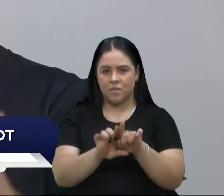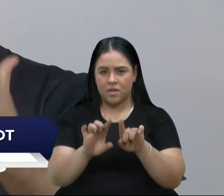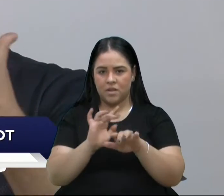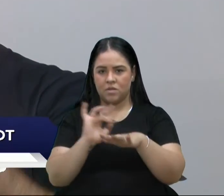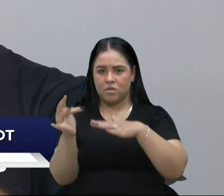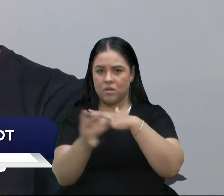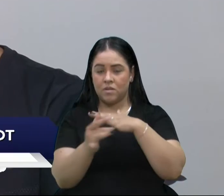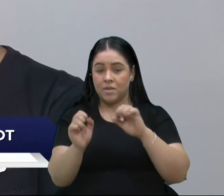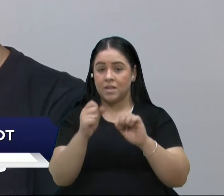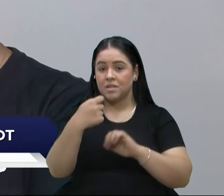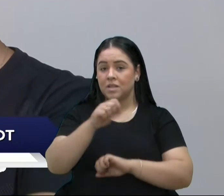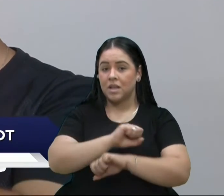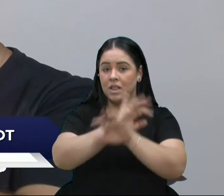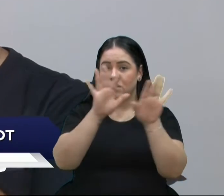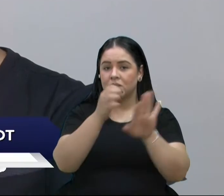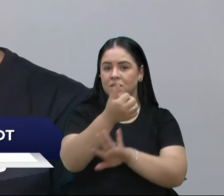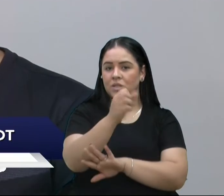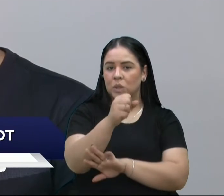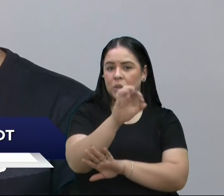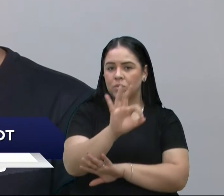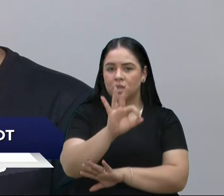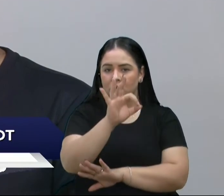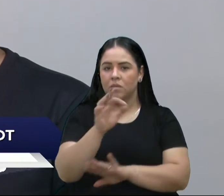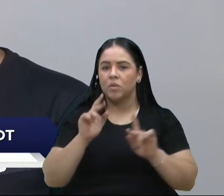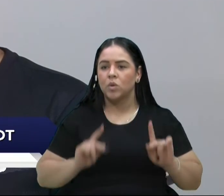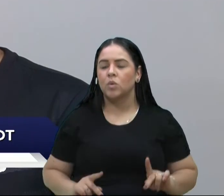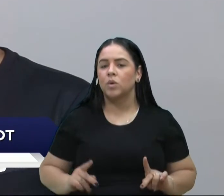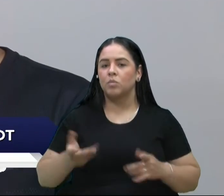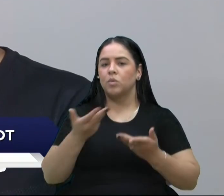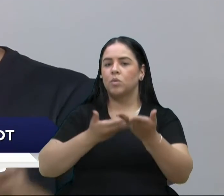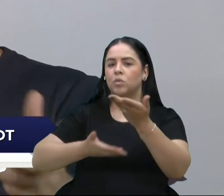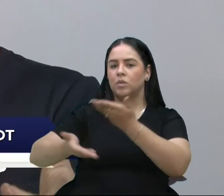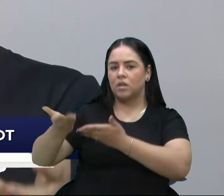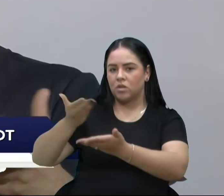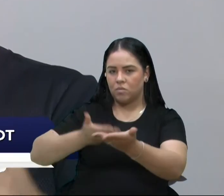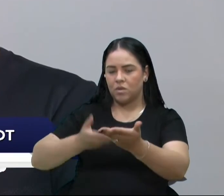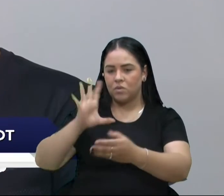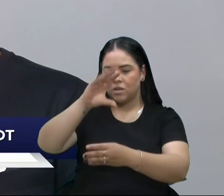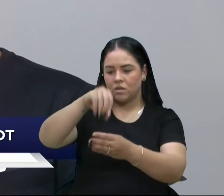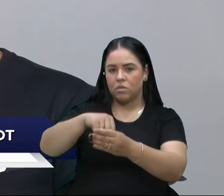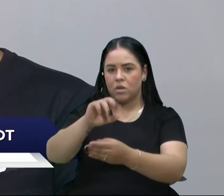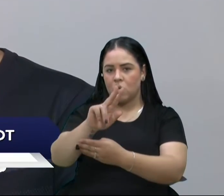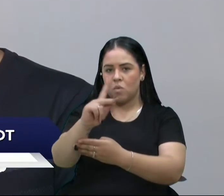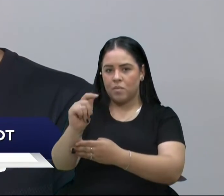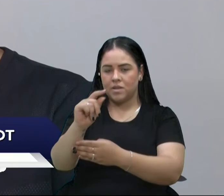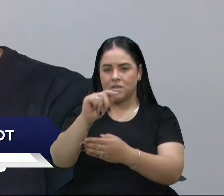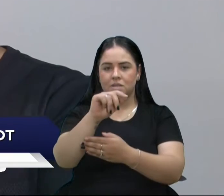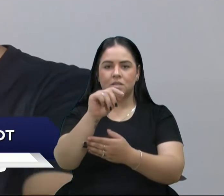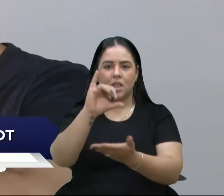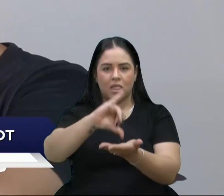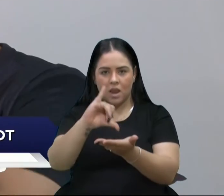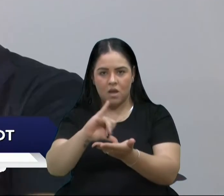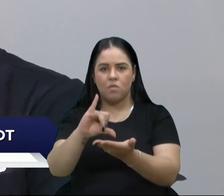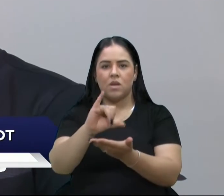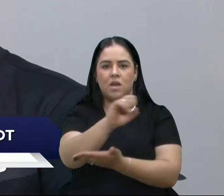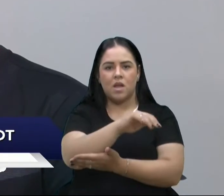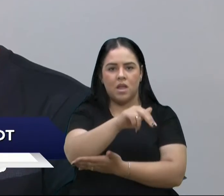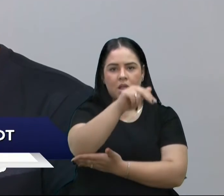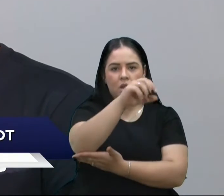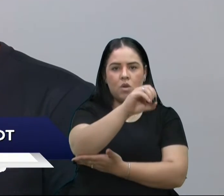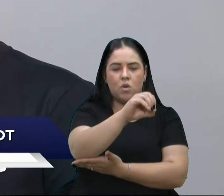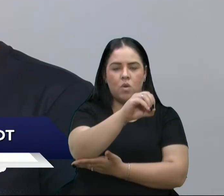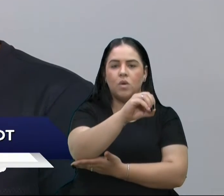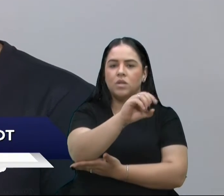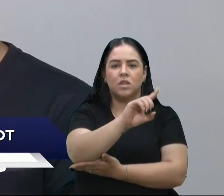cerca de 60% das pessoas que buscam atendimento nas UPAs, né, tanto na UPA Central ou na UPA Zona Norte, são pessoas que não precisam do